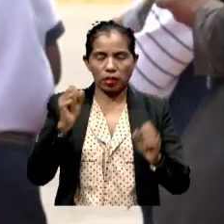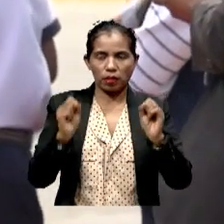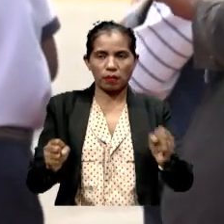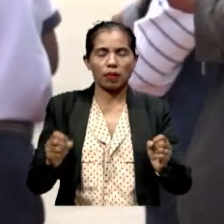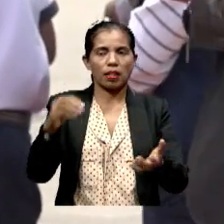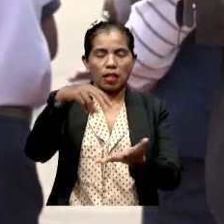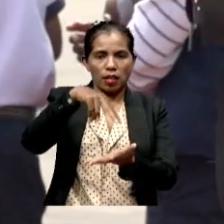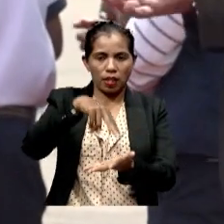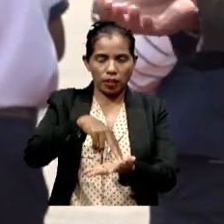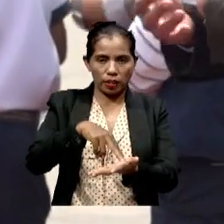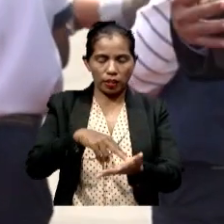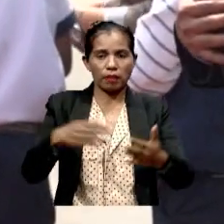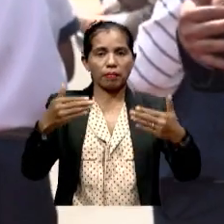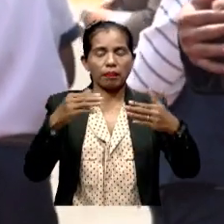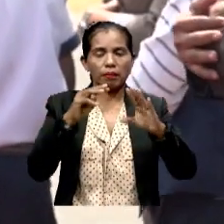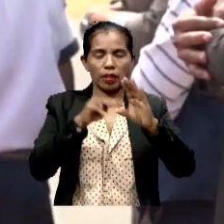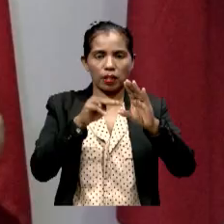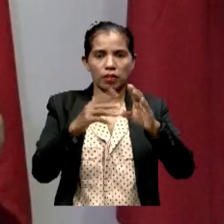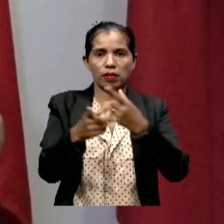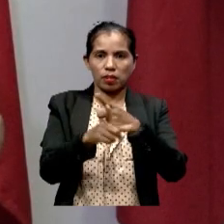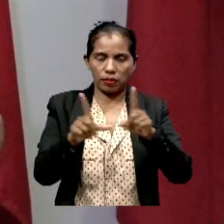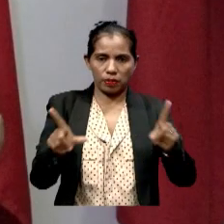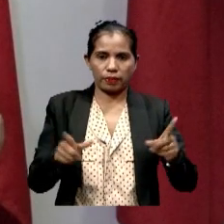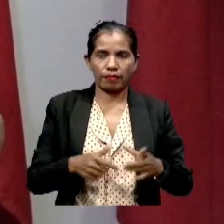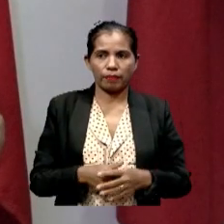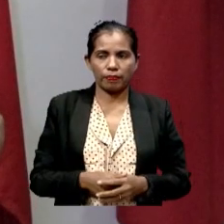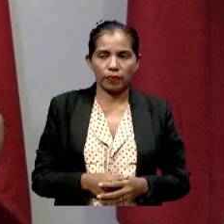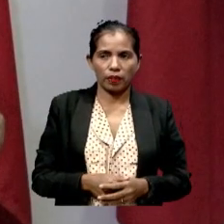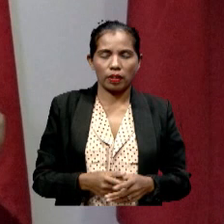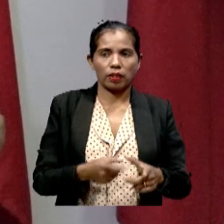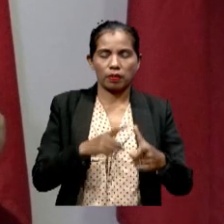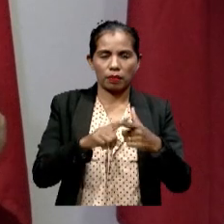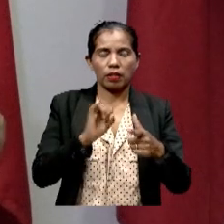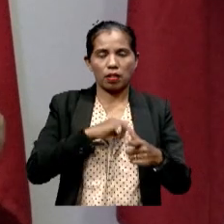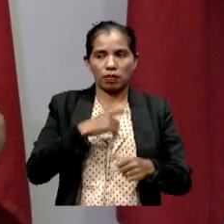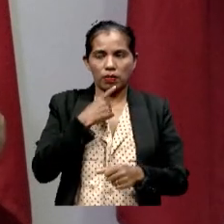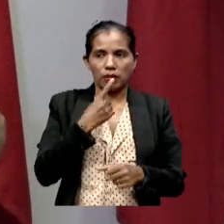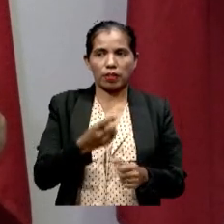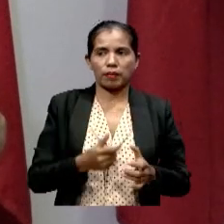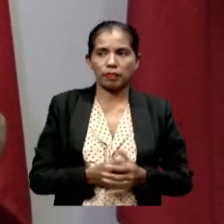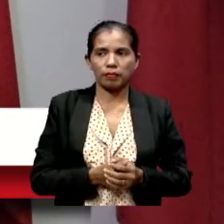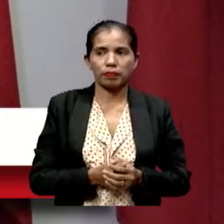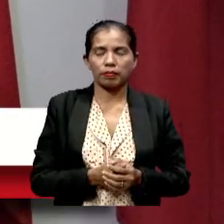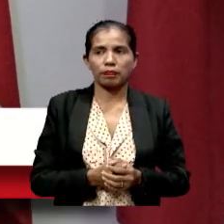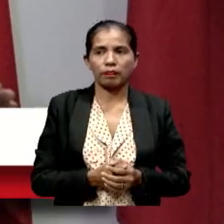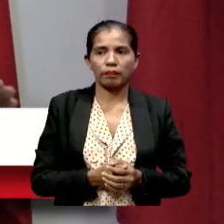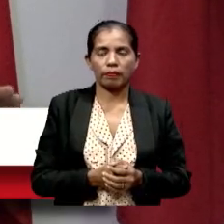Né? Reliu, magné, tuir, foi ainda não hotete, né? Cooperação